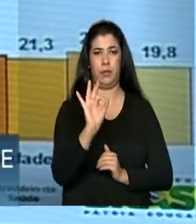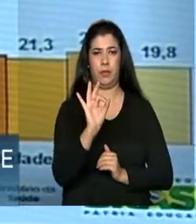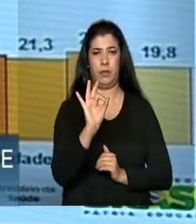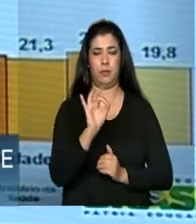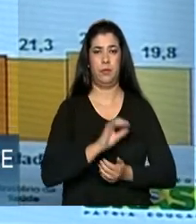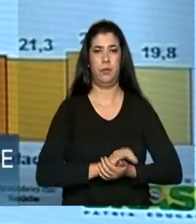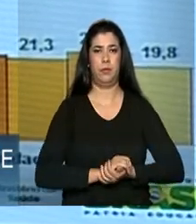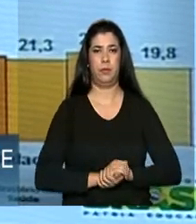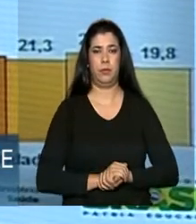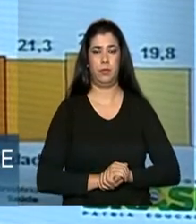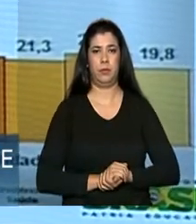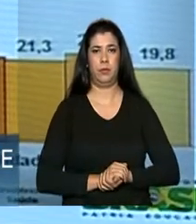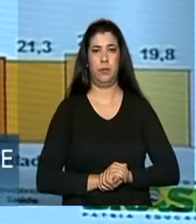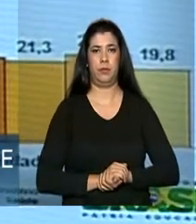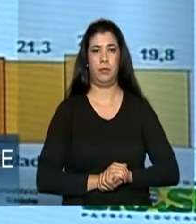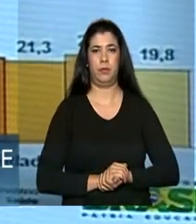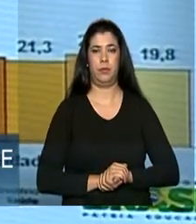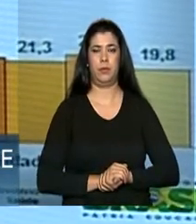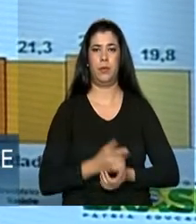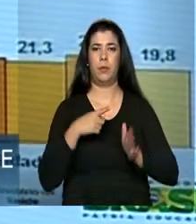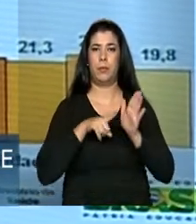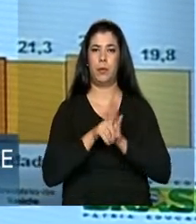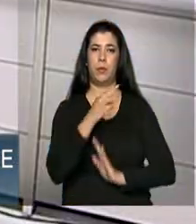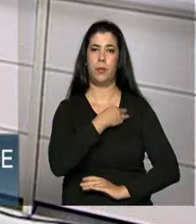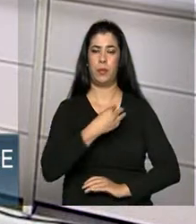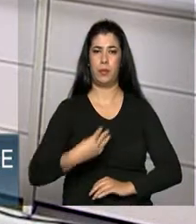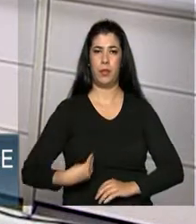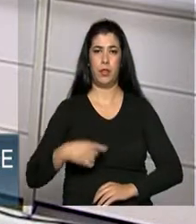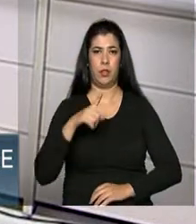Tá? Isso. Ao mesmo tempo que a gente tem